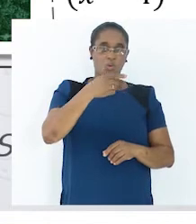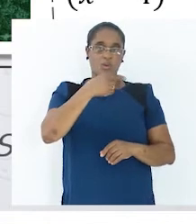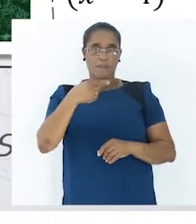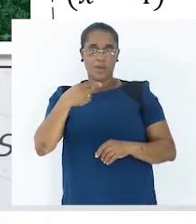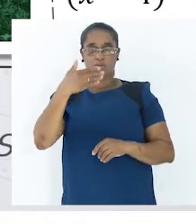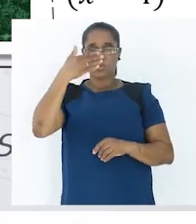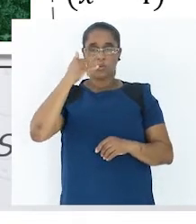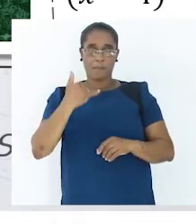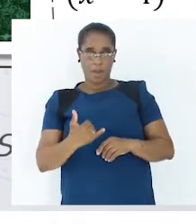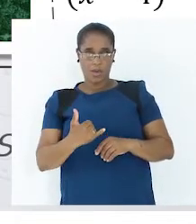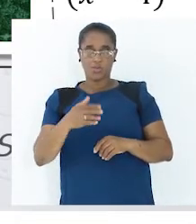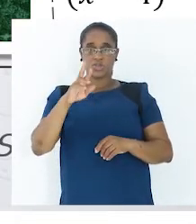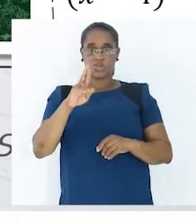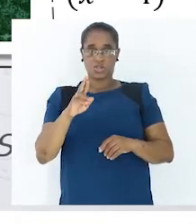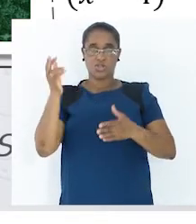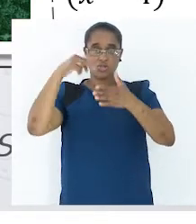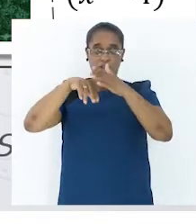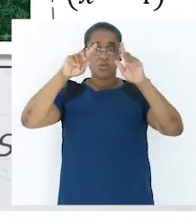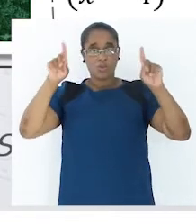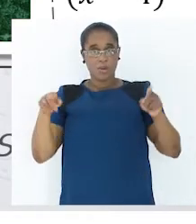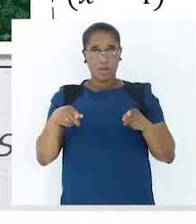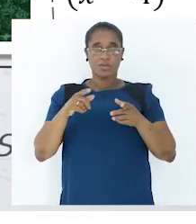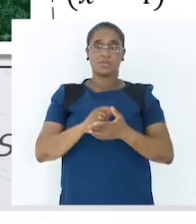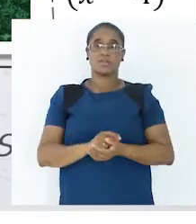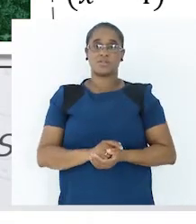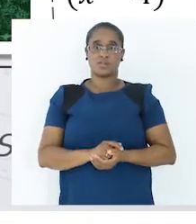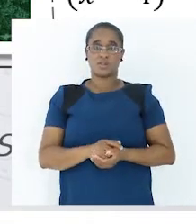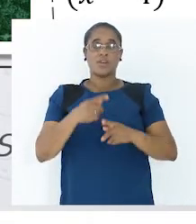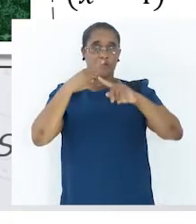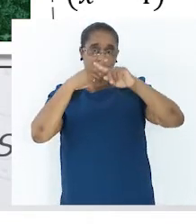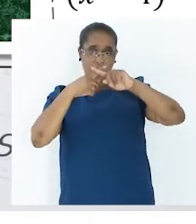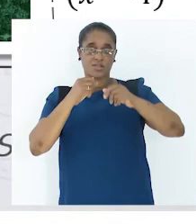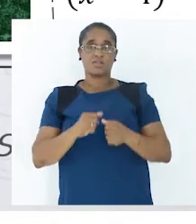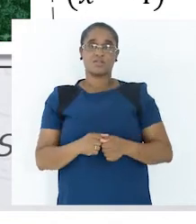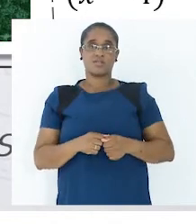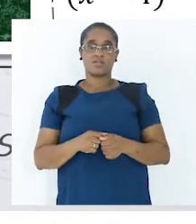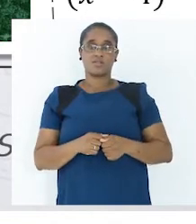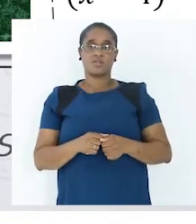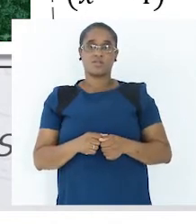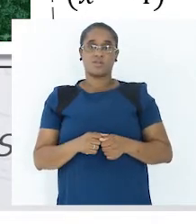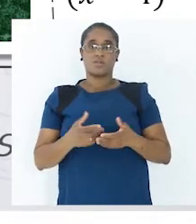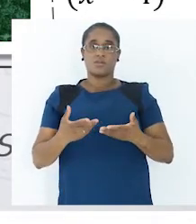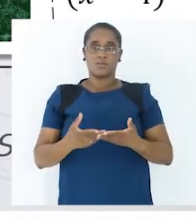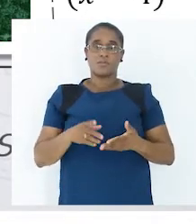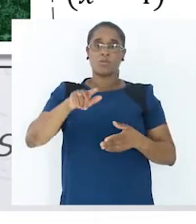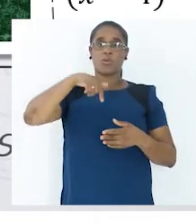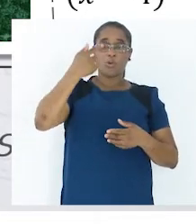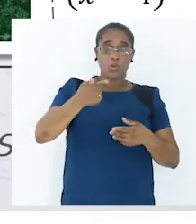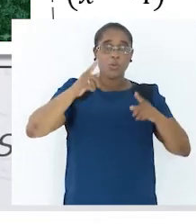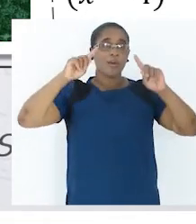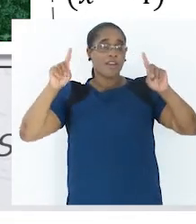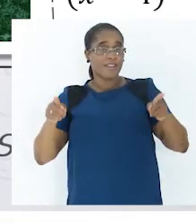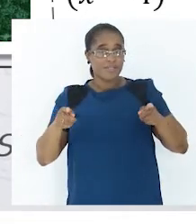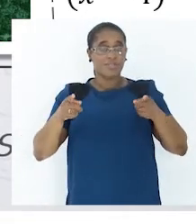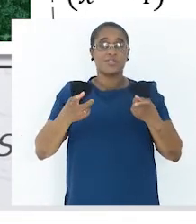de x dentro de um parênteses, vezes, multiplicar, portanto, por um outro